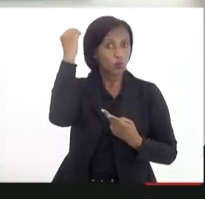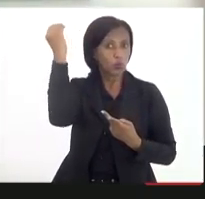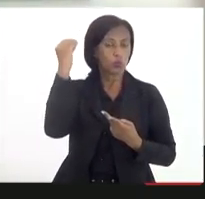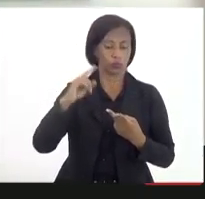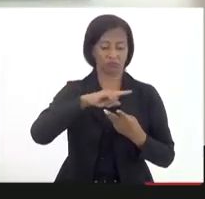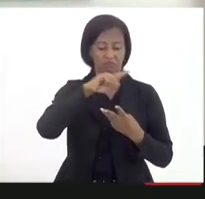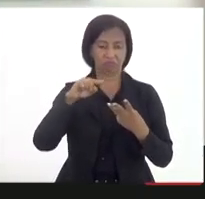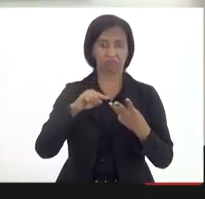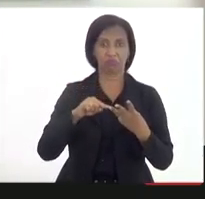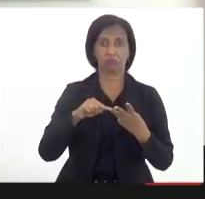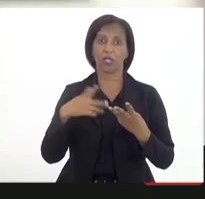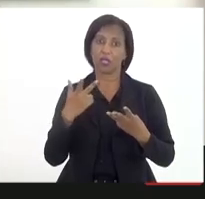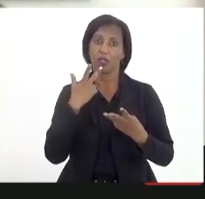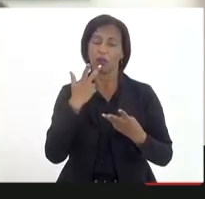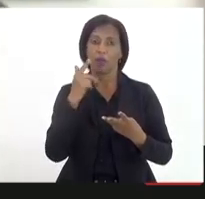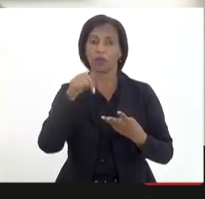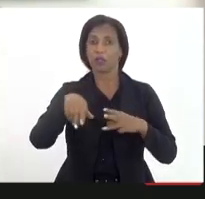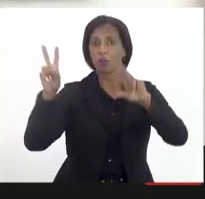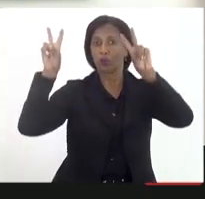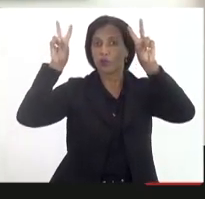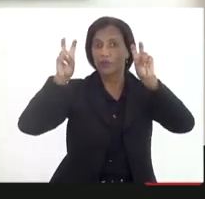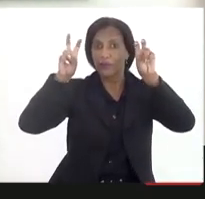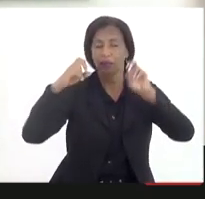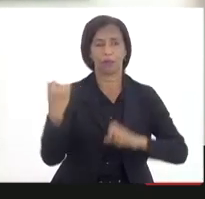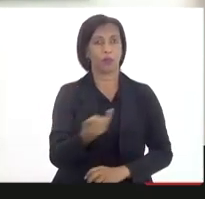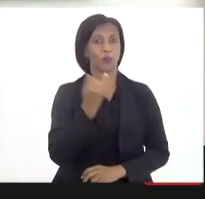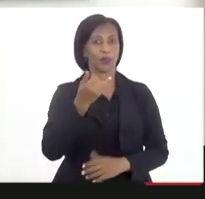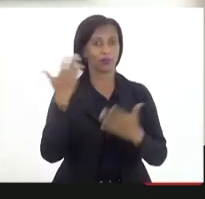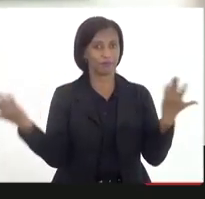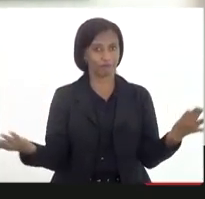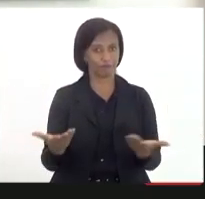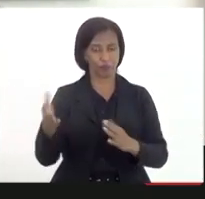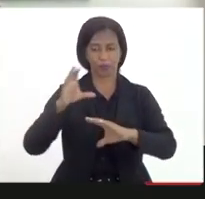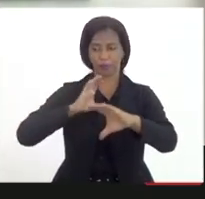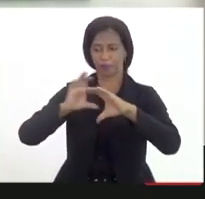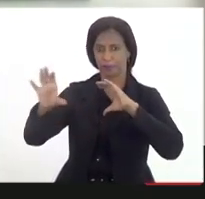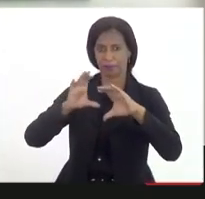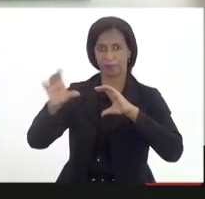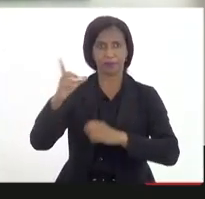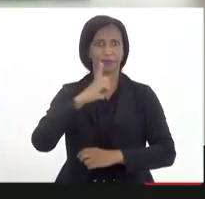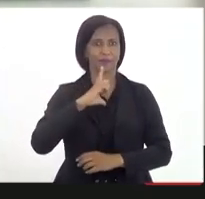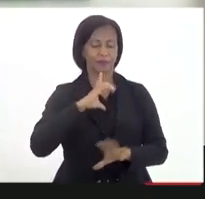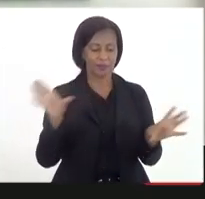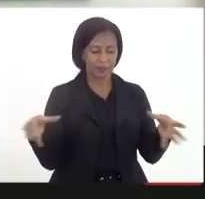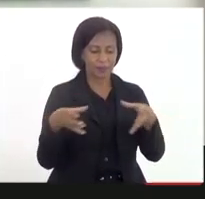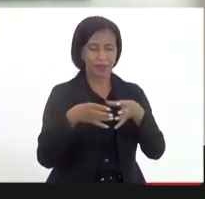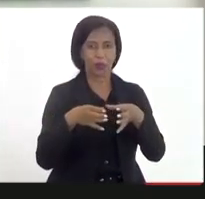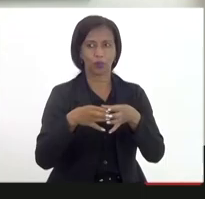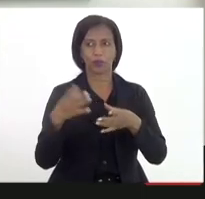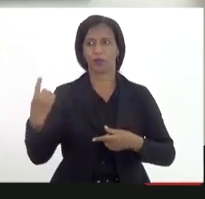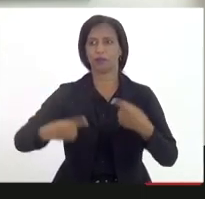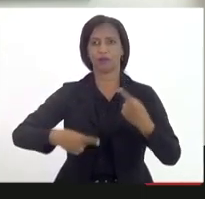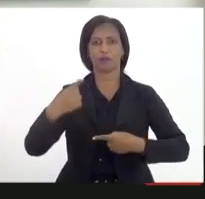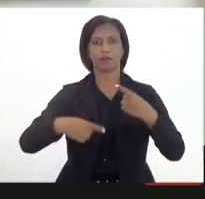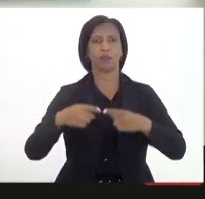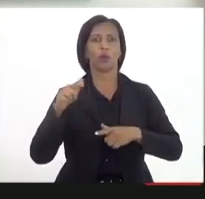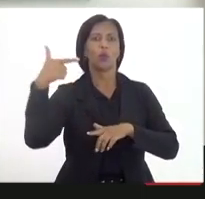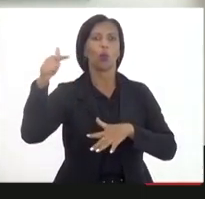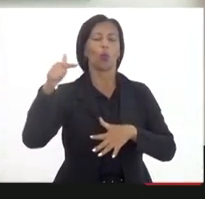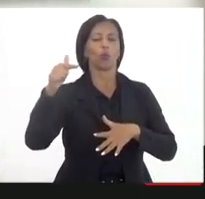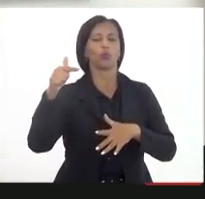esse seja um grande tema de abordagem Nossa para que parta dessa comissão a interlocução com os demais